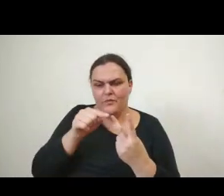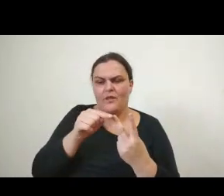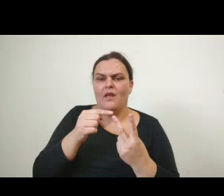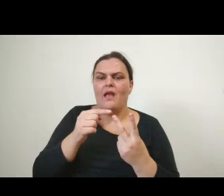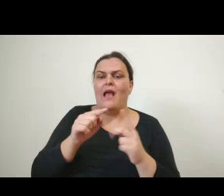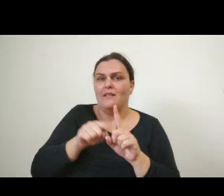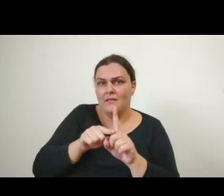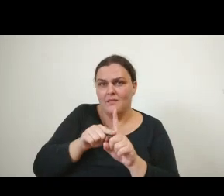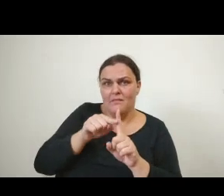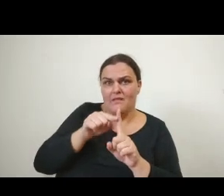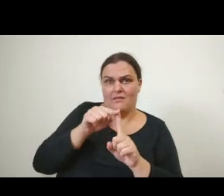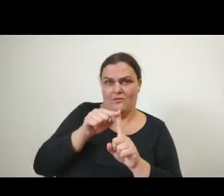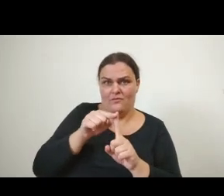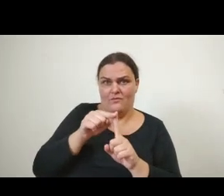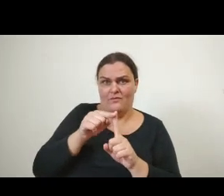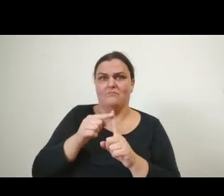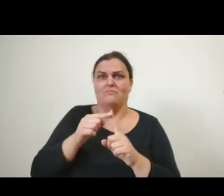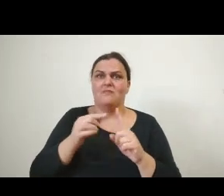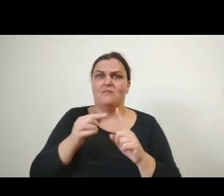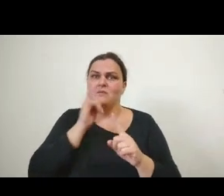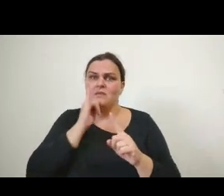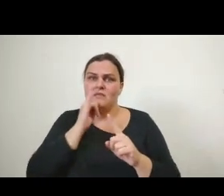a 25.